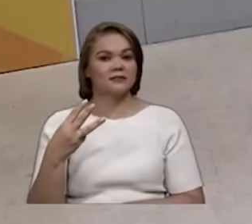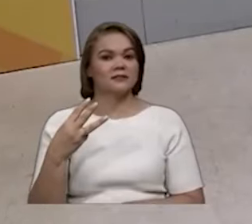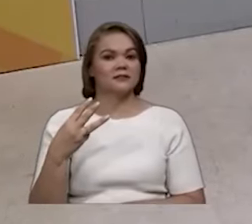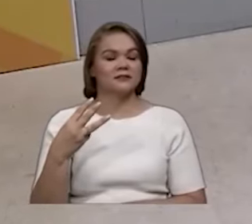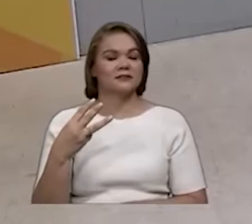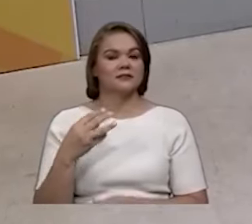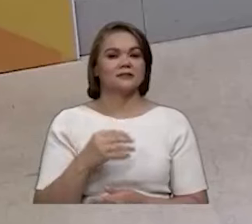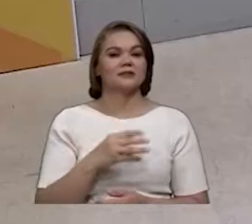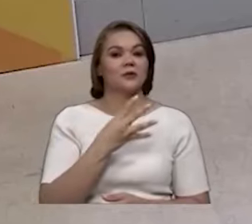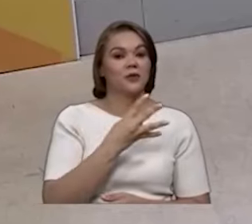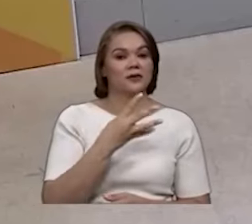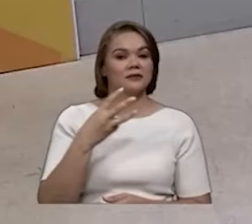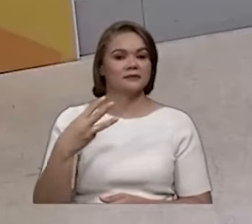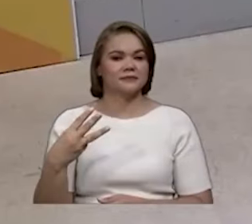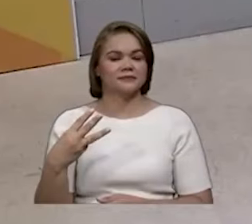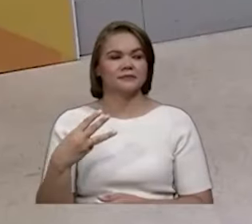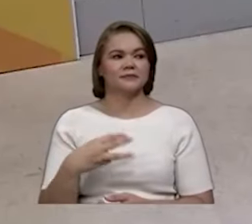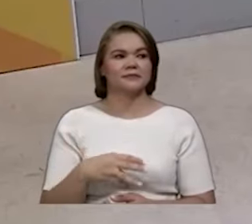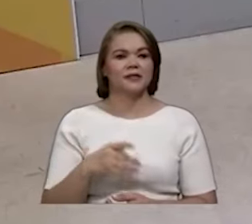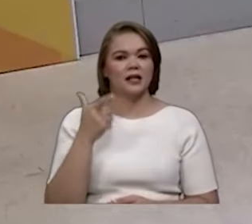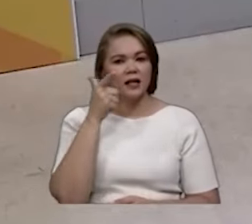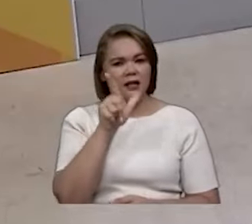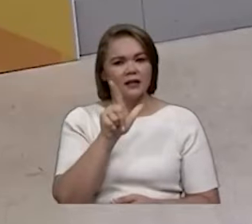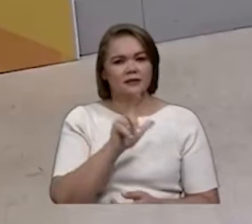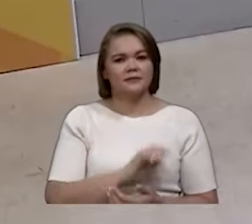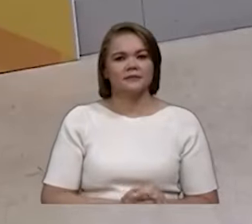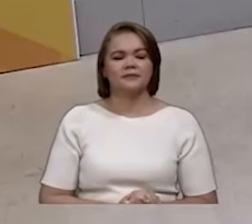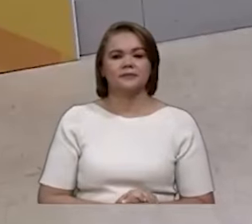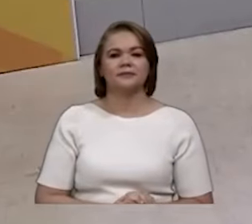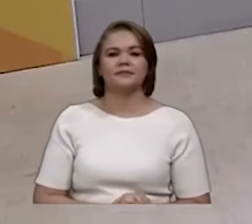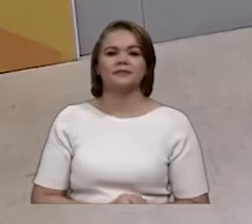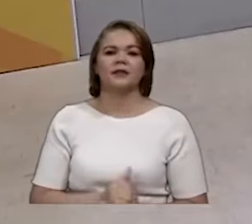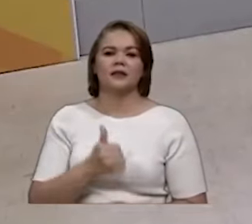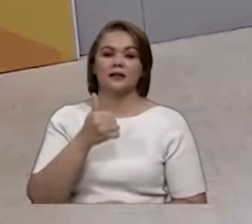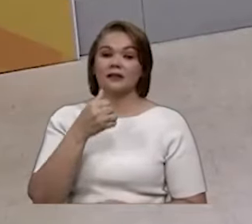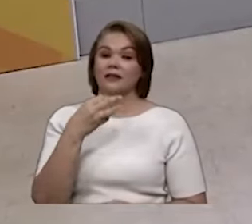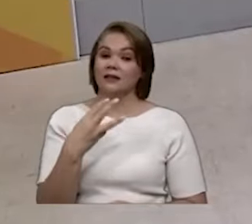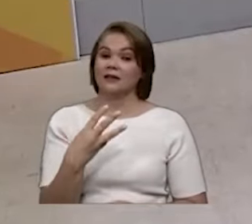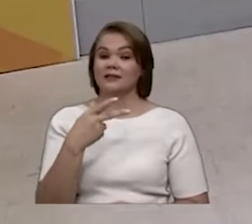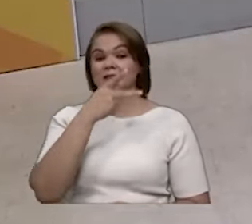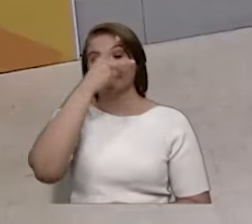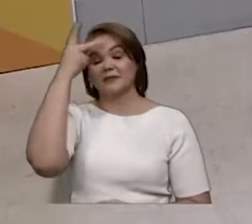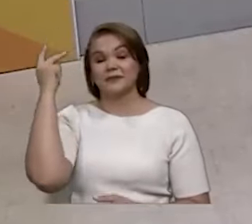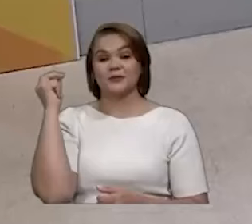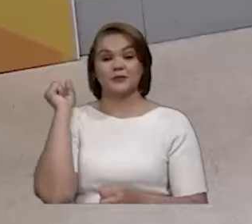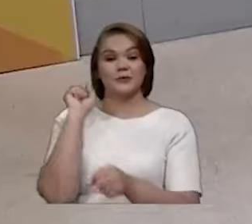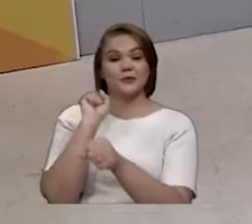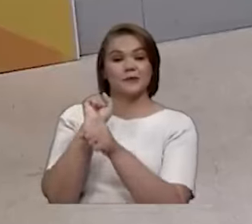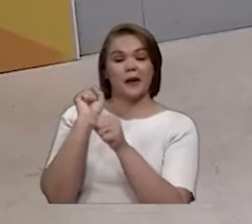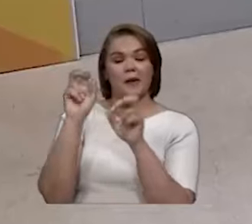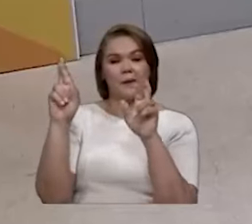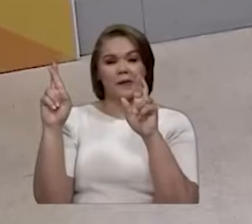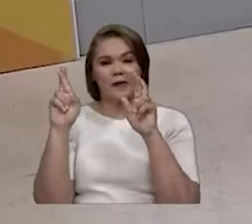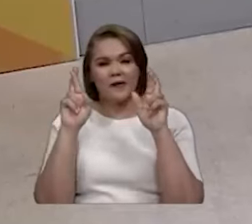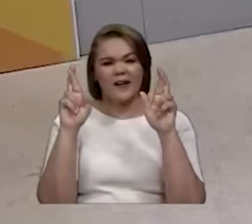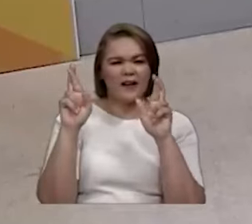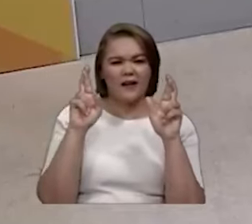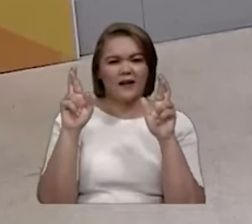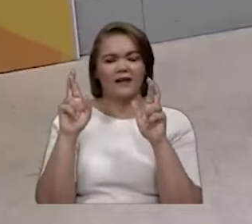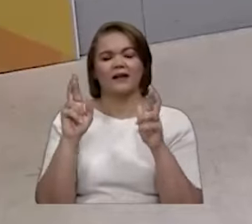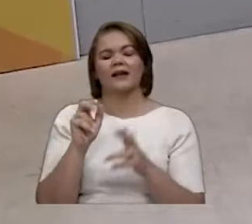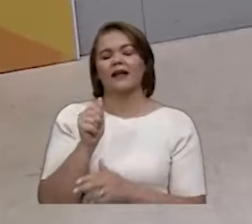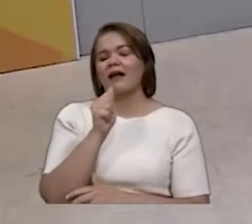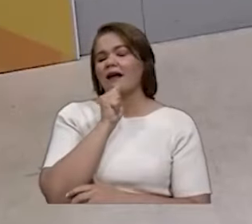43 que decide? 43? 13 títulos enfileirados e esperando a bolinha decisiva. Ainda